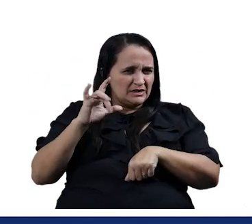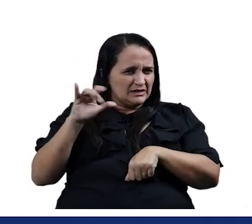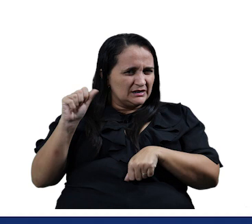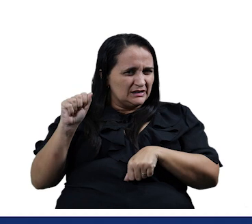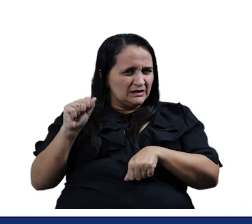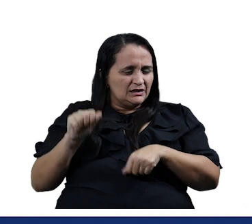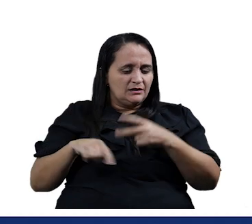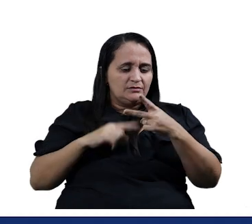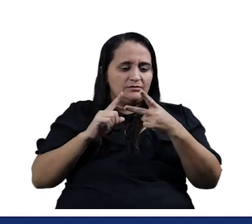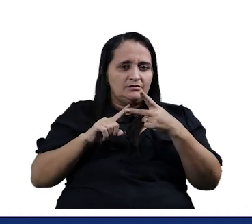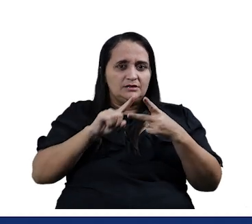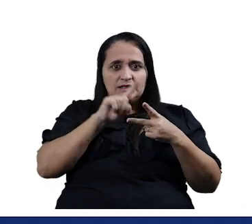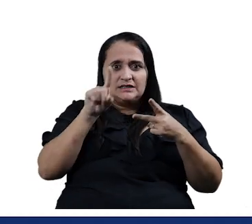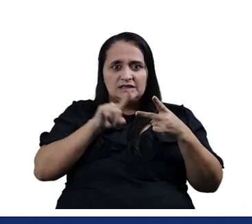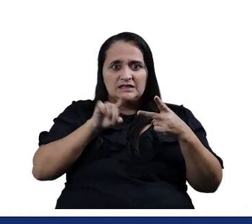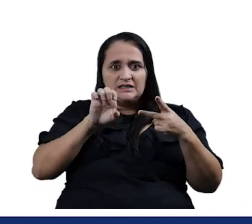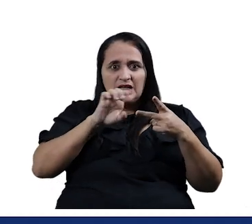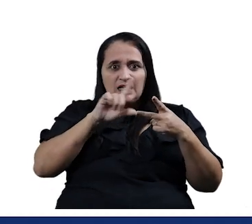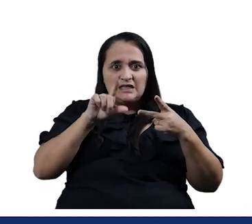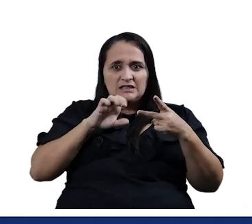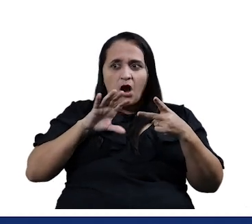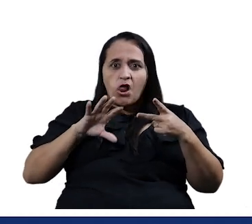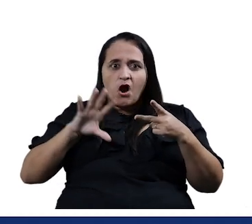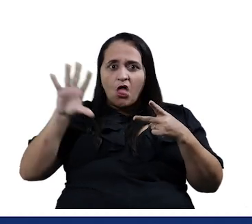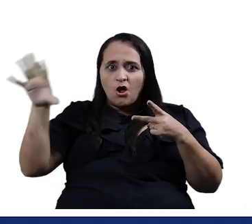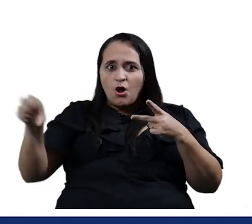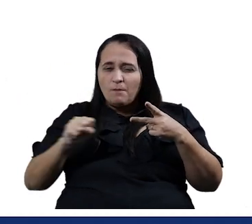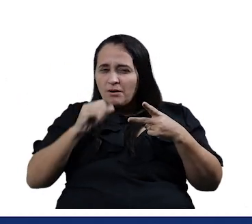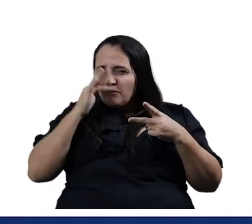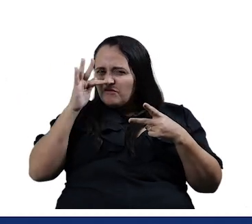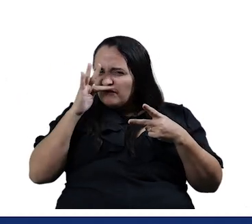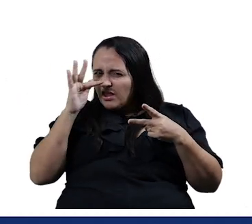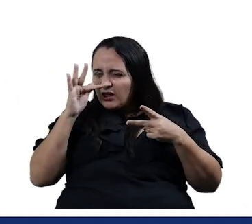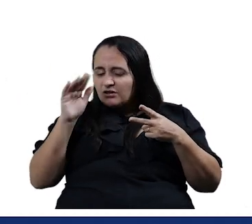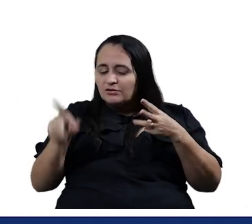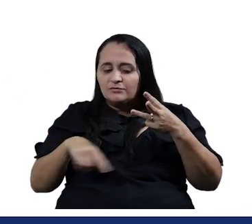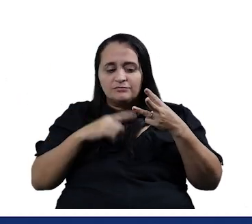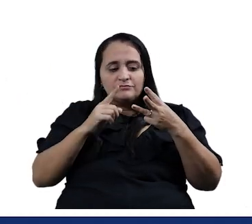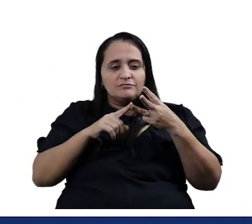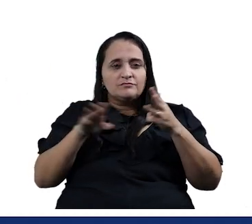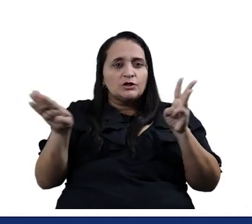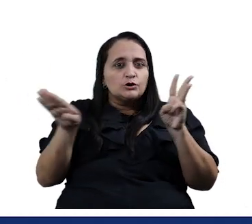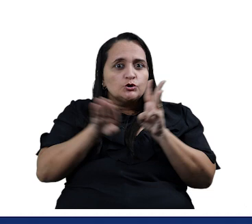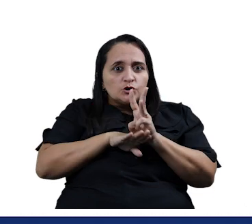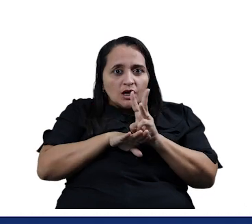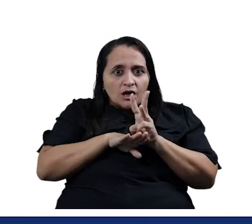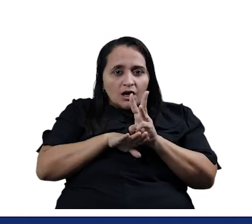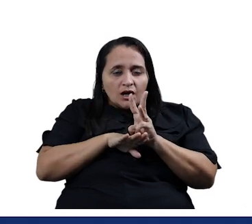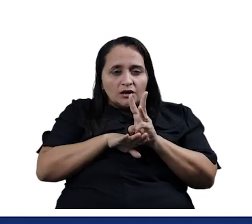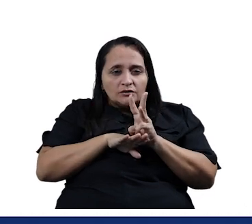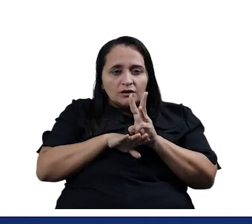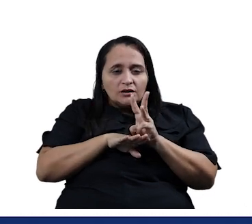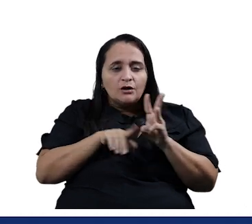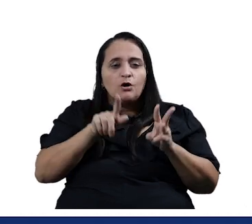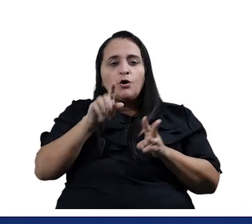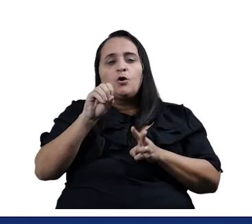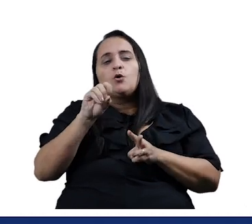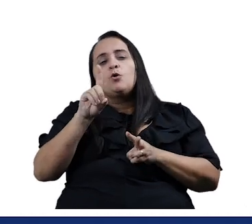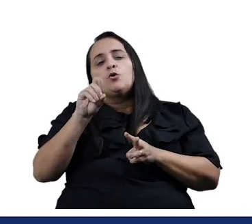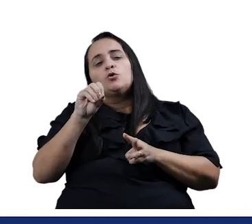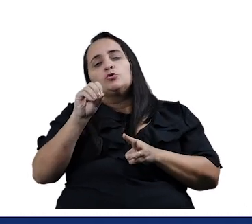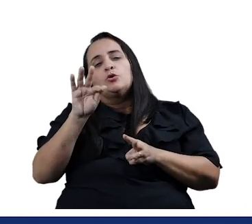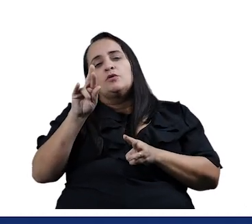Cecília? O roubo das flores por Zezé? A chegada de Godofredo? Ou Serginho